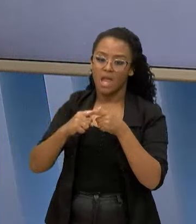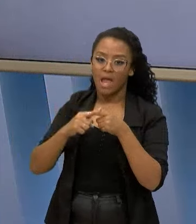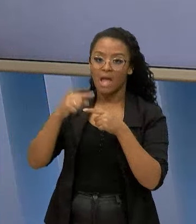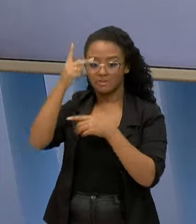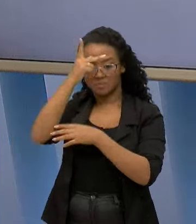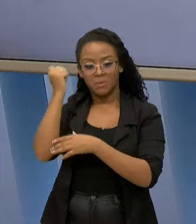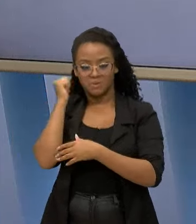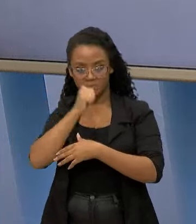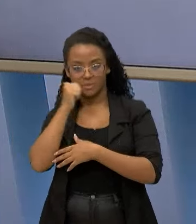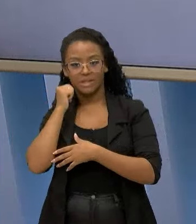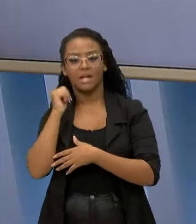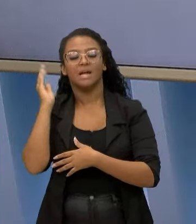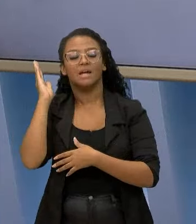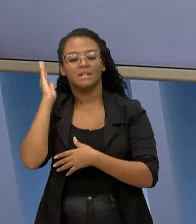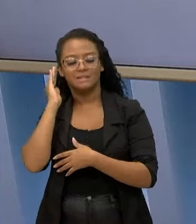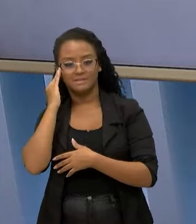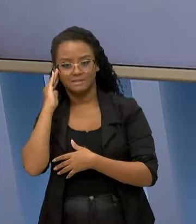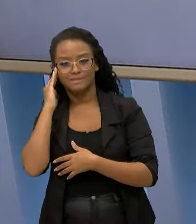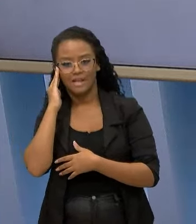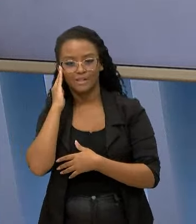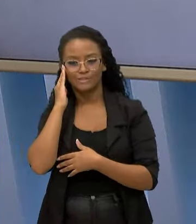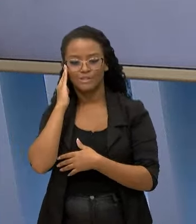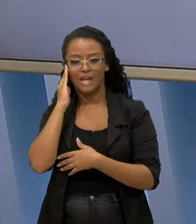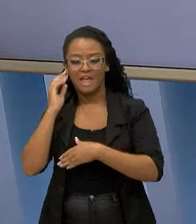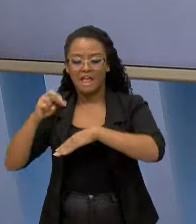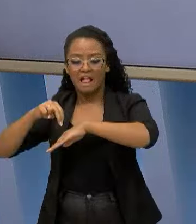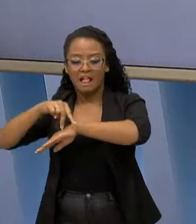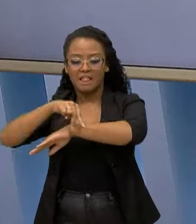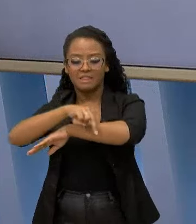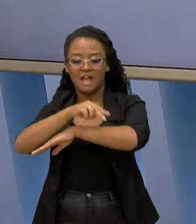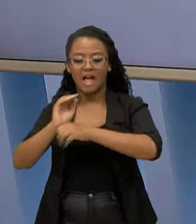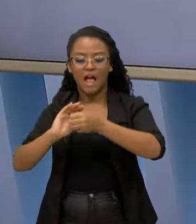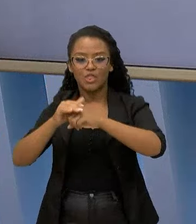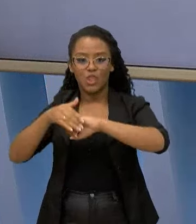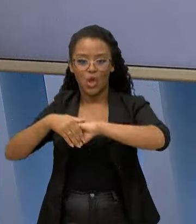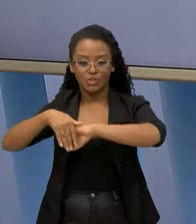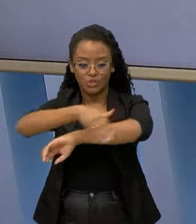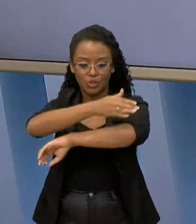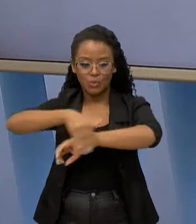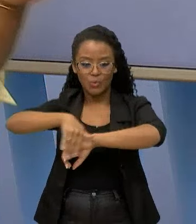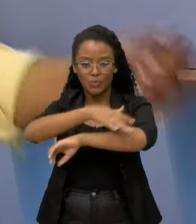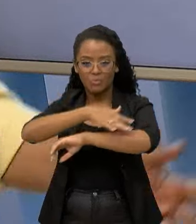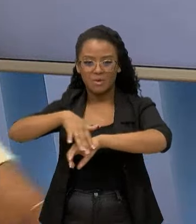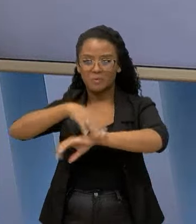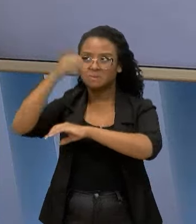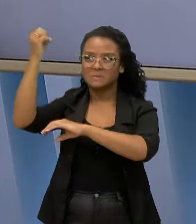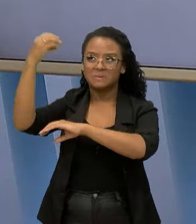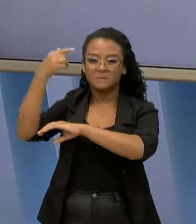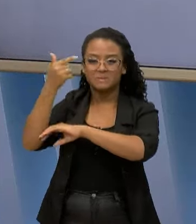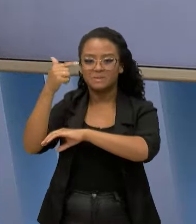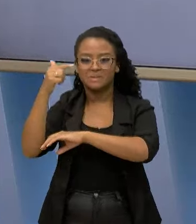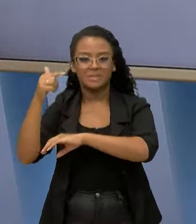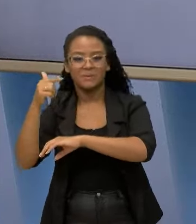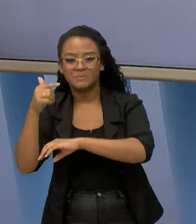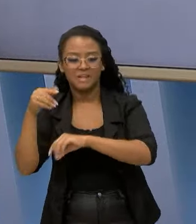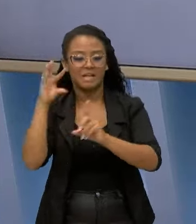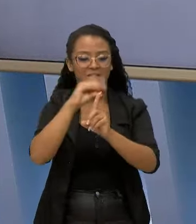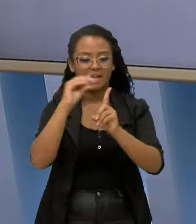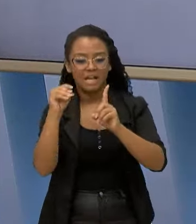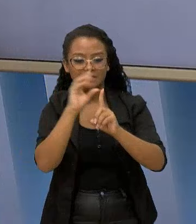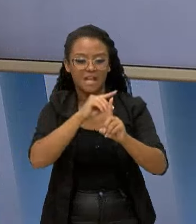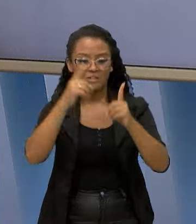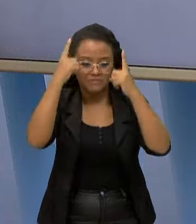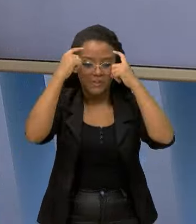que é andar à noite numa rua mal iluminada, correndo risco de ser abordada, de sofrer algum tipo de assédio e de